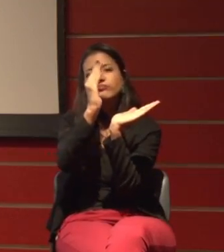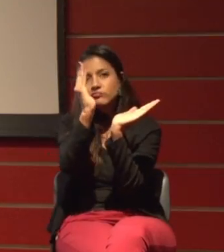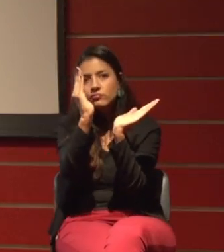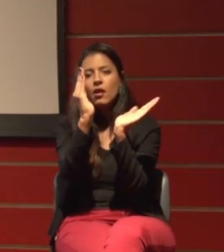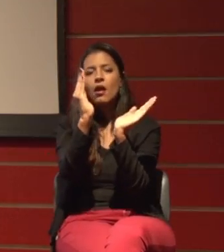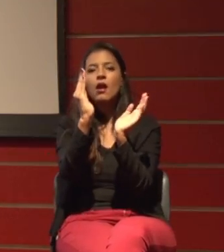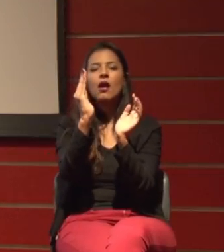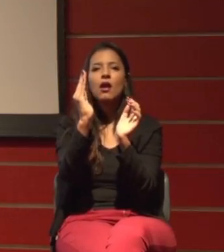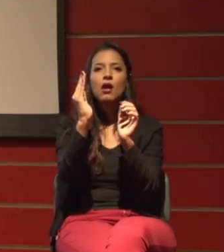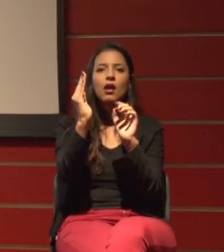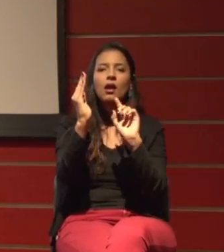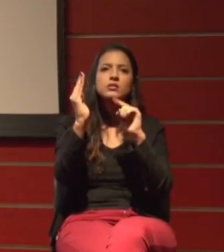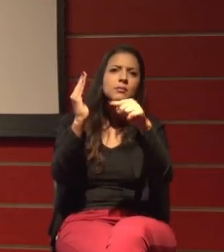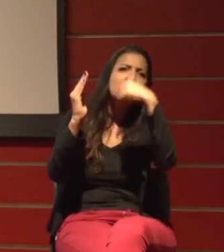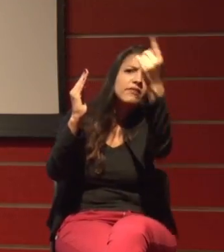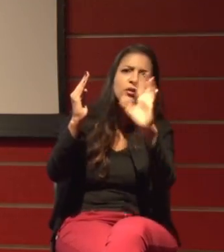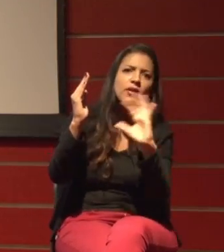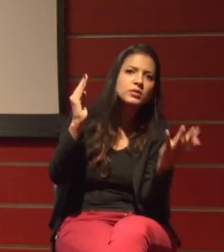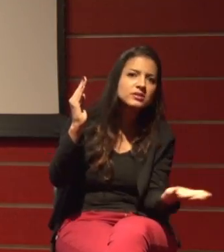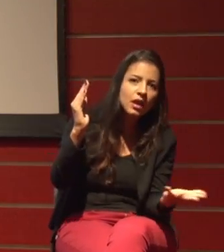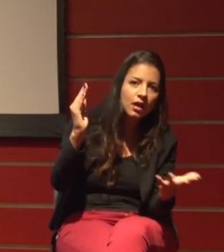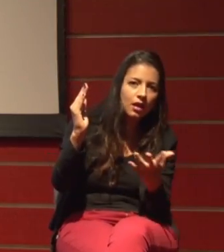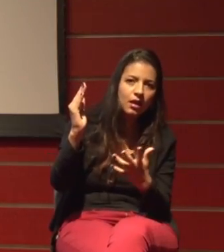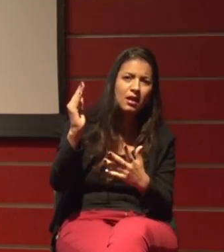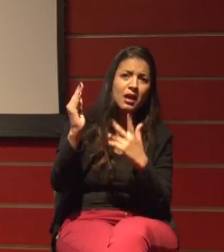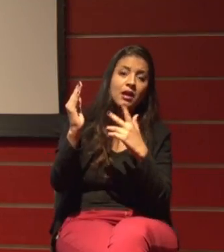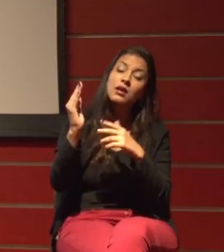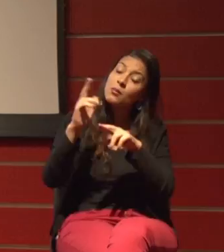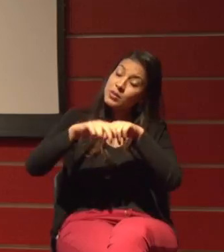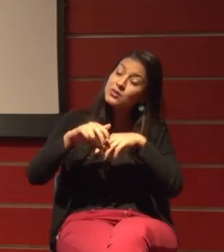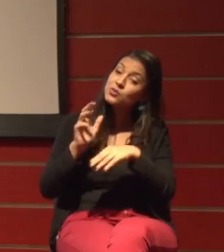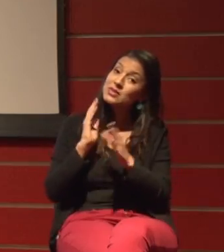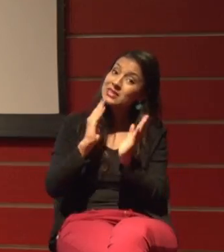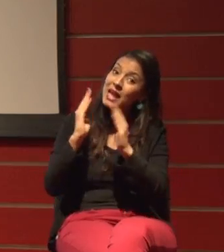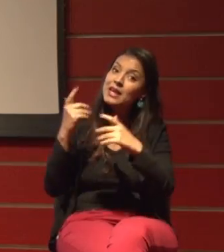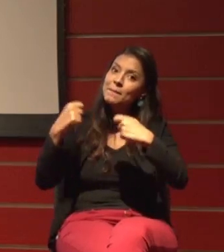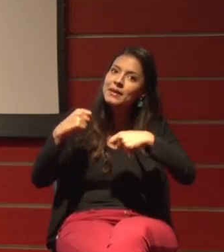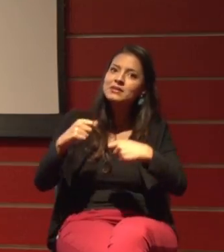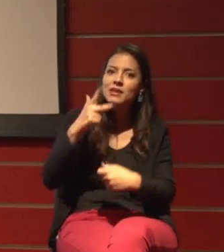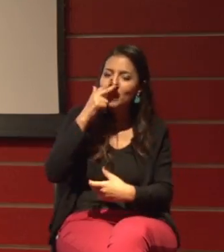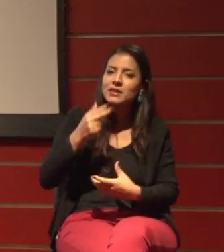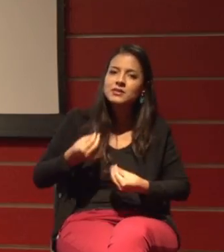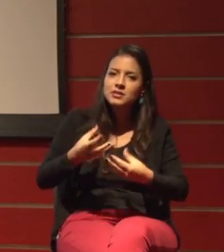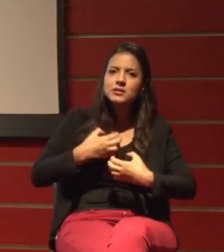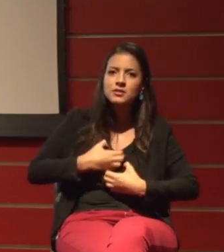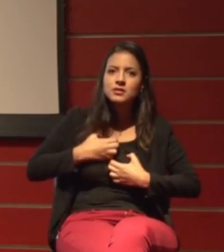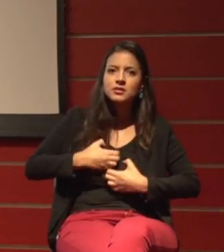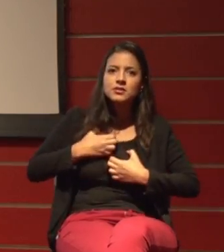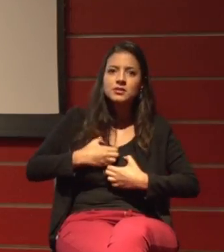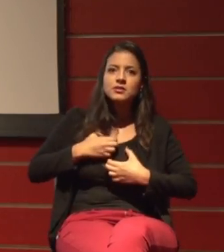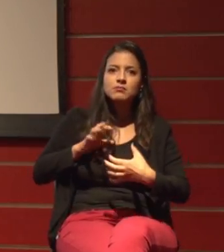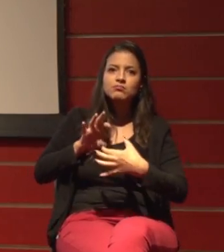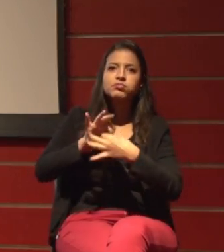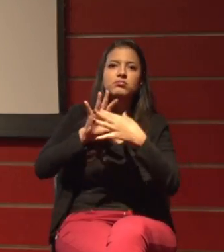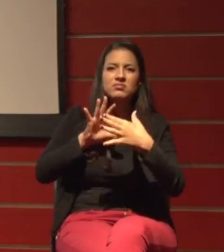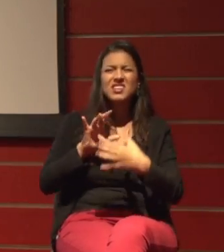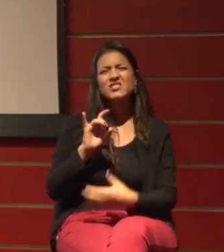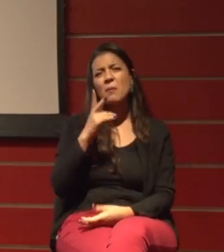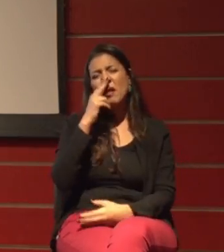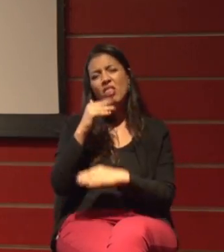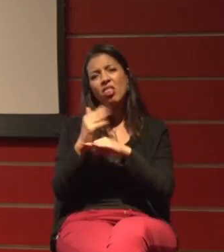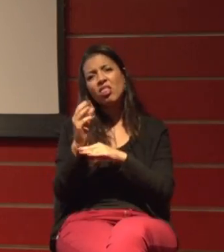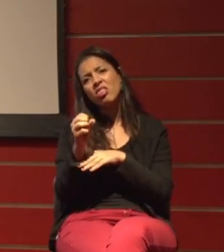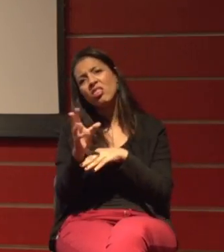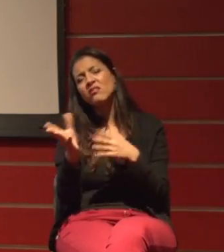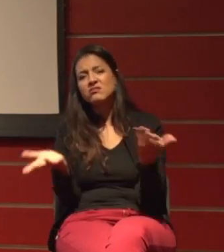vai acontecer a semana que vem então tem que ser um ganch né Não dá para ser só uma uma coisinha que a pessoa não vai sair dali do